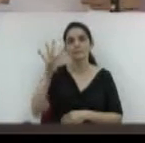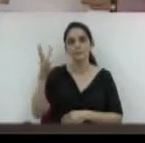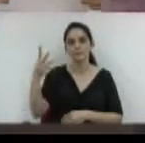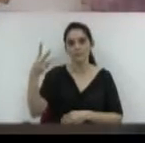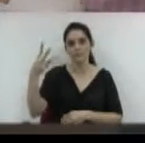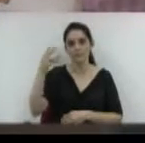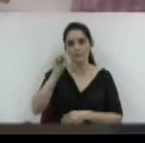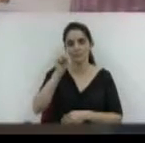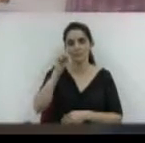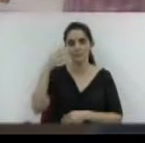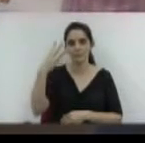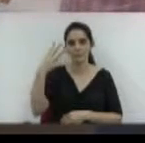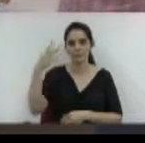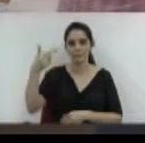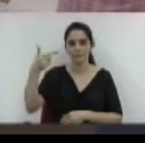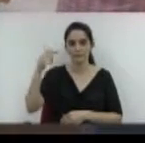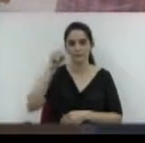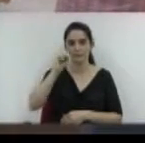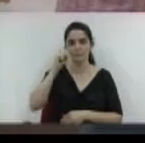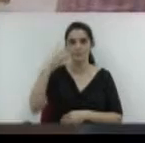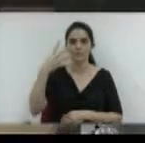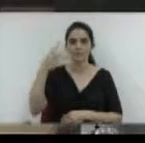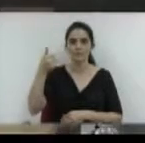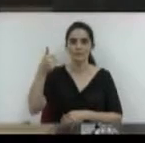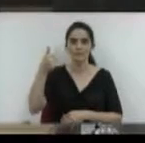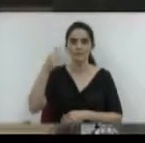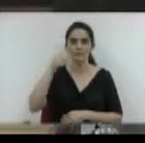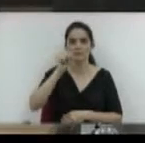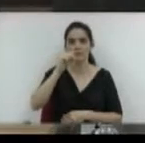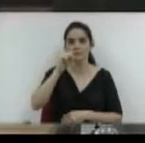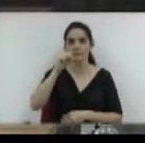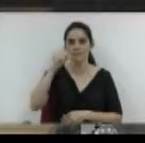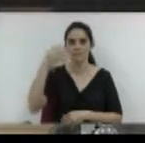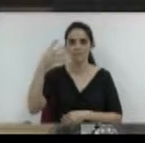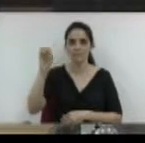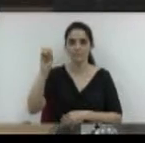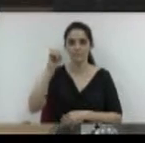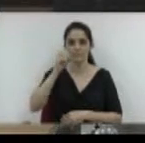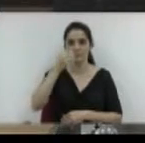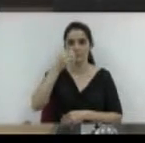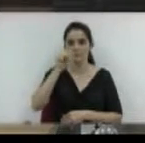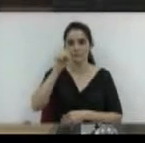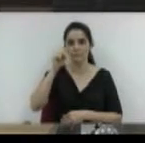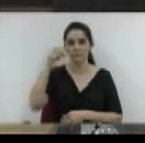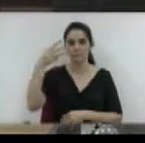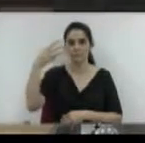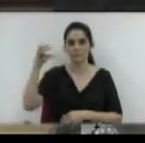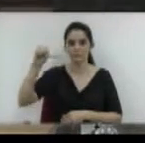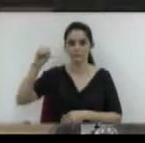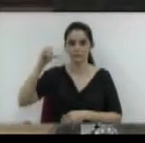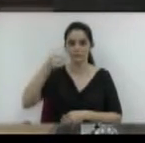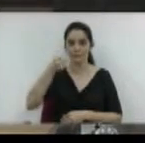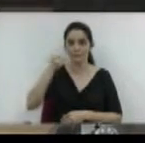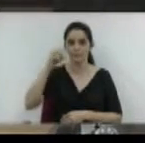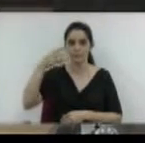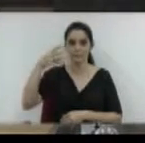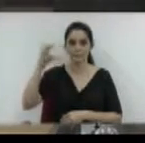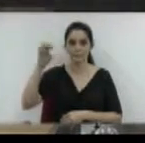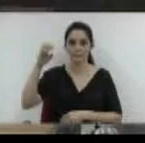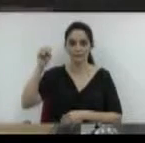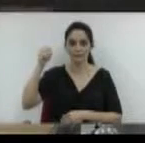843, 842, 841, 840, 839,